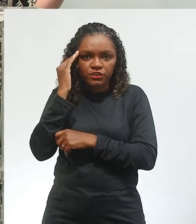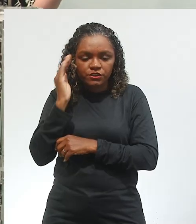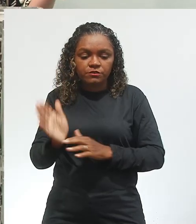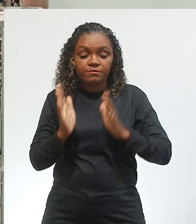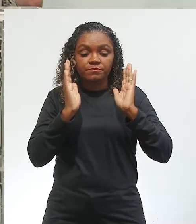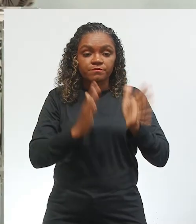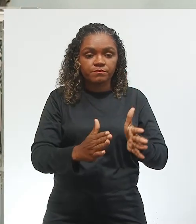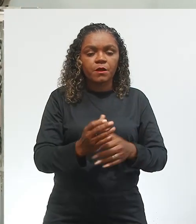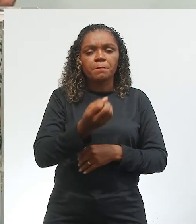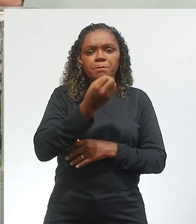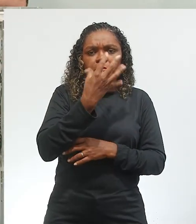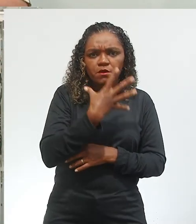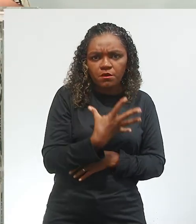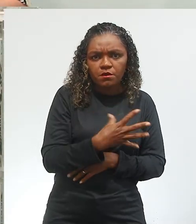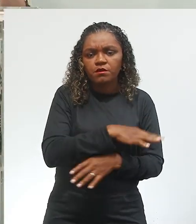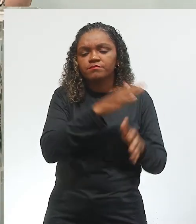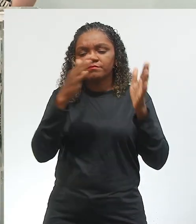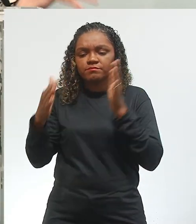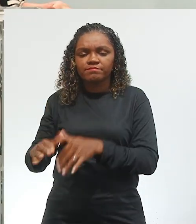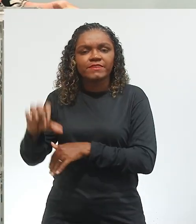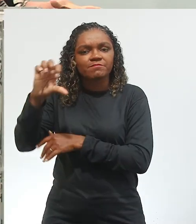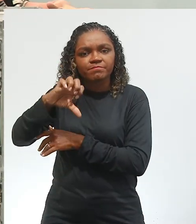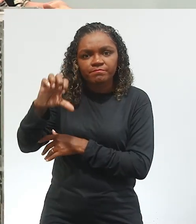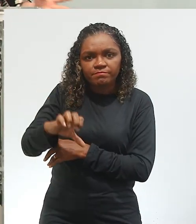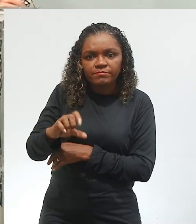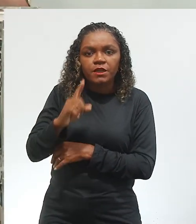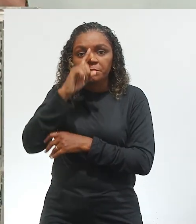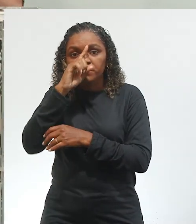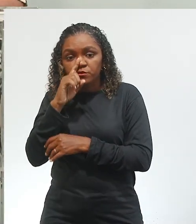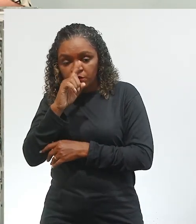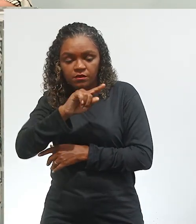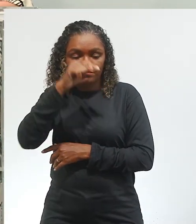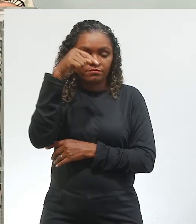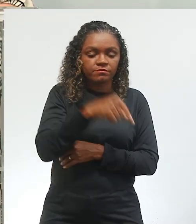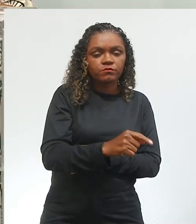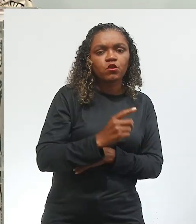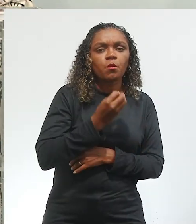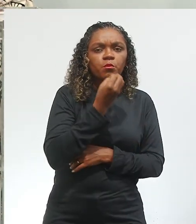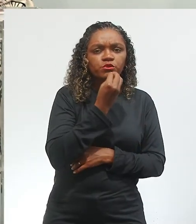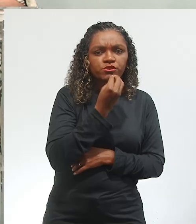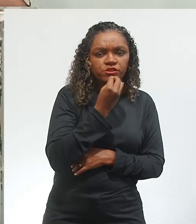todas as forças, as fraquezas, as oportunidades e as